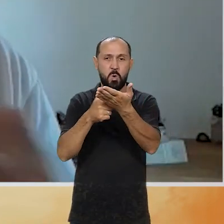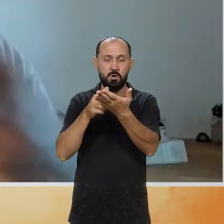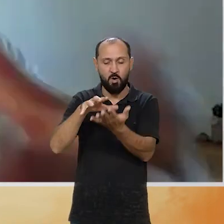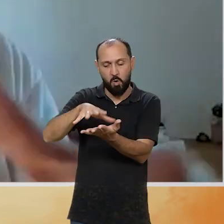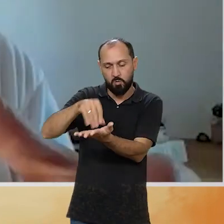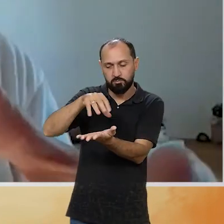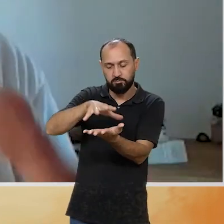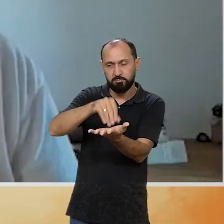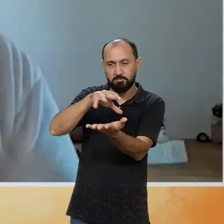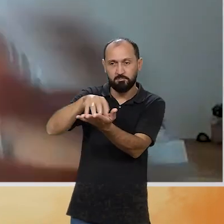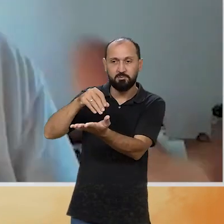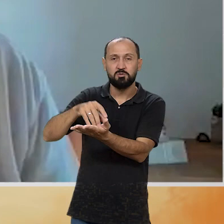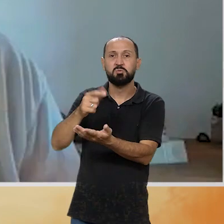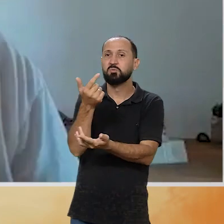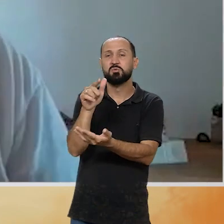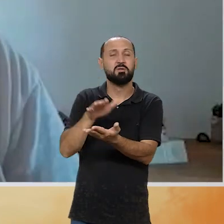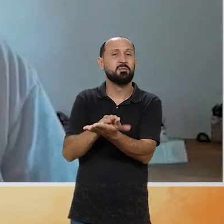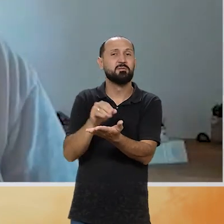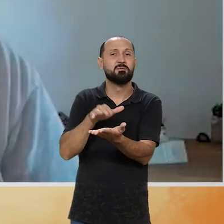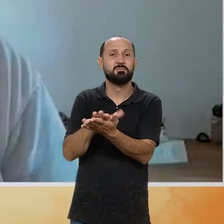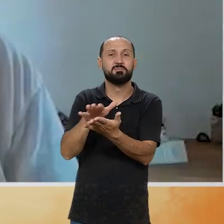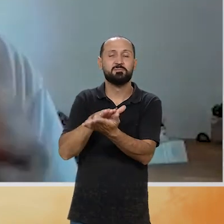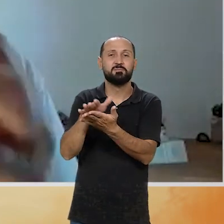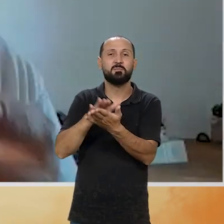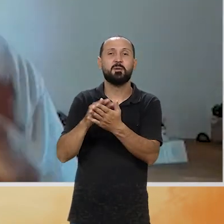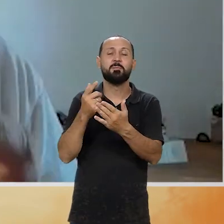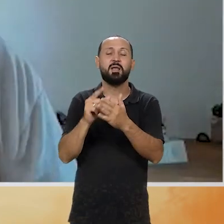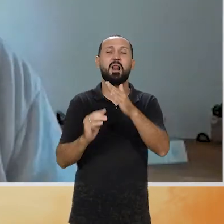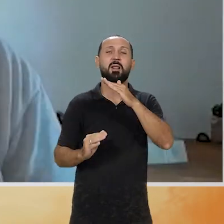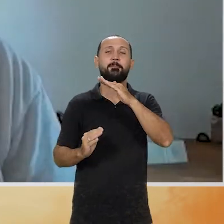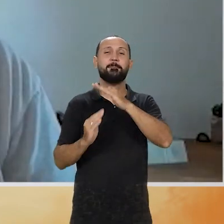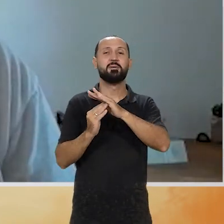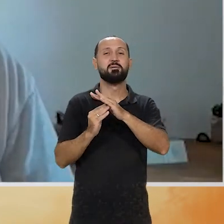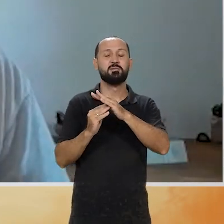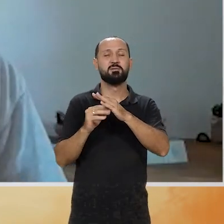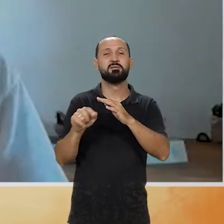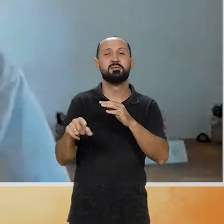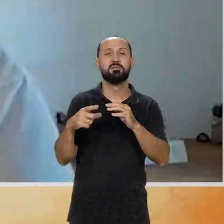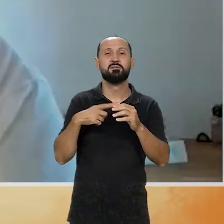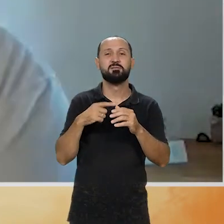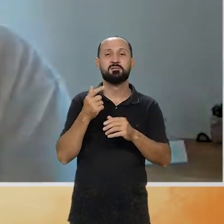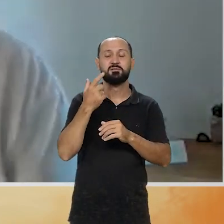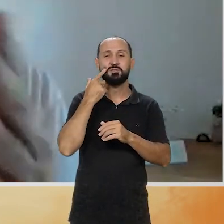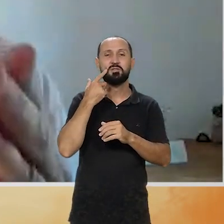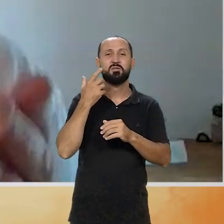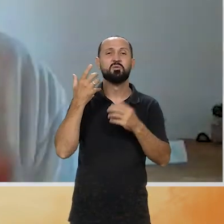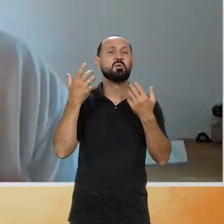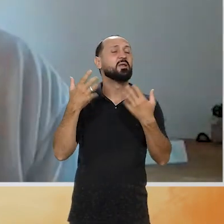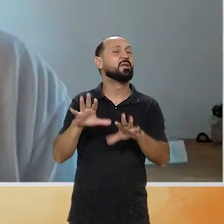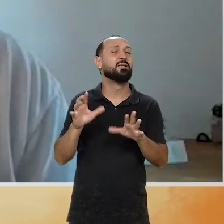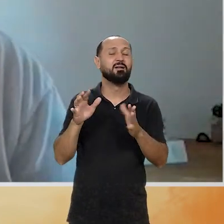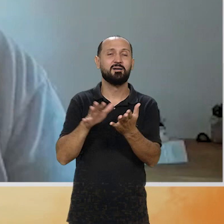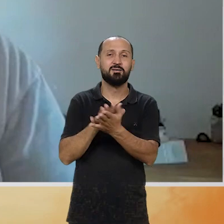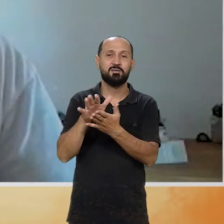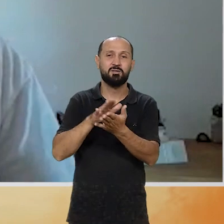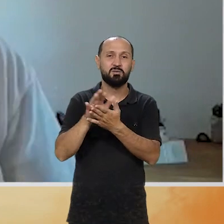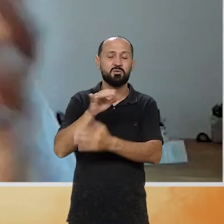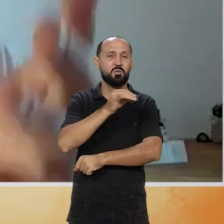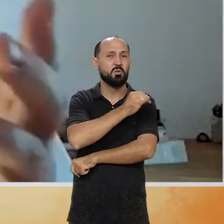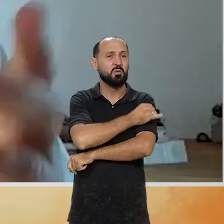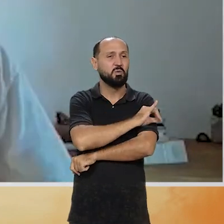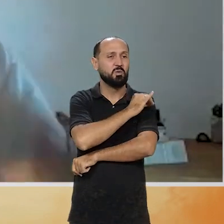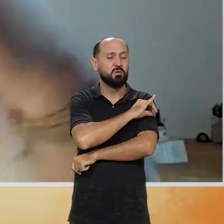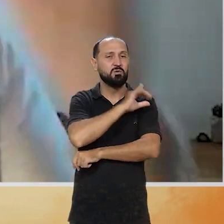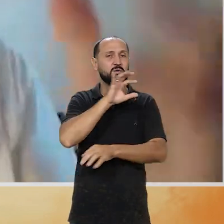livros em fotocópias, não estavam mais disponíveis porque as edições eram limitadas. O Manuel de Barros tinha saído do circuito do